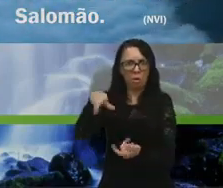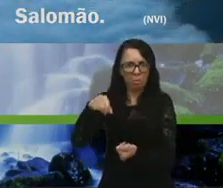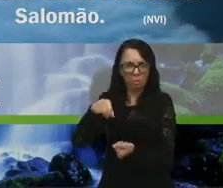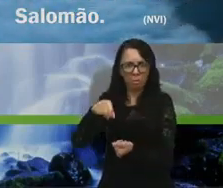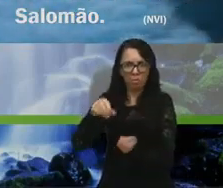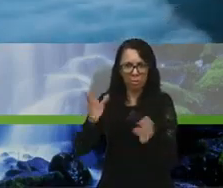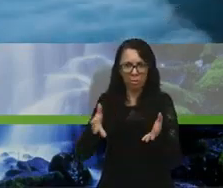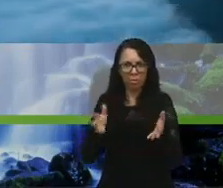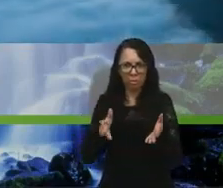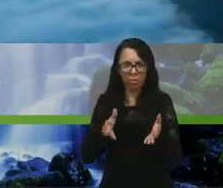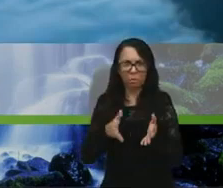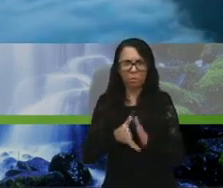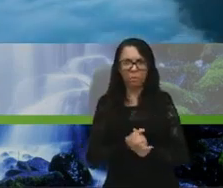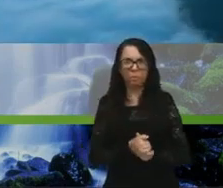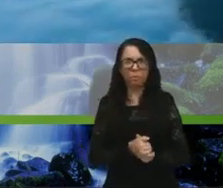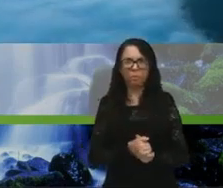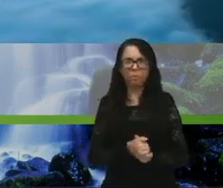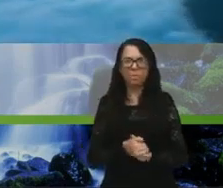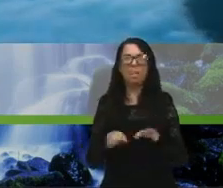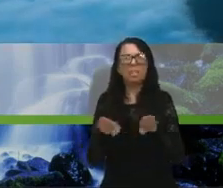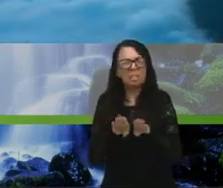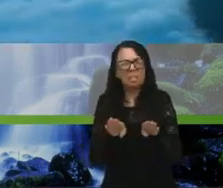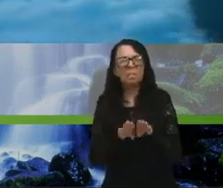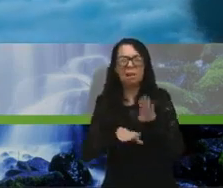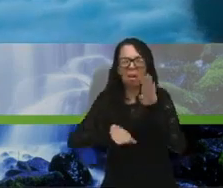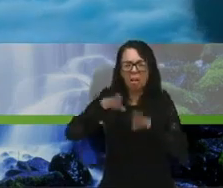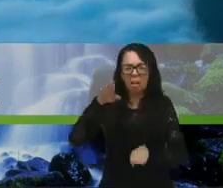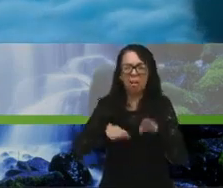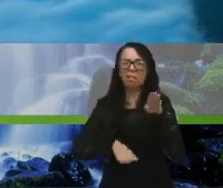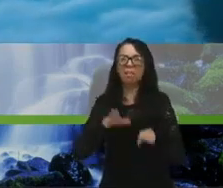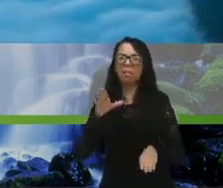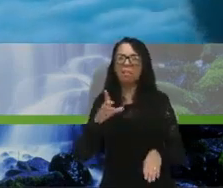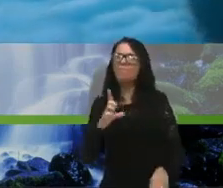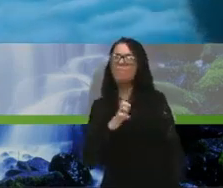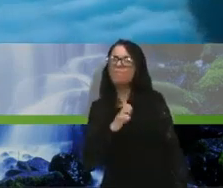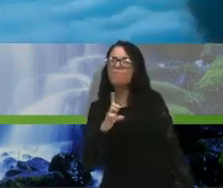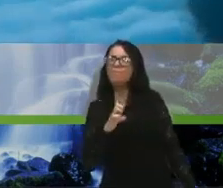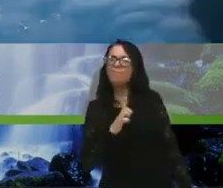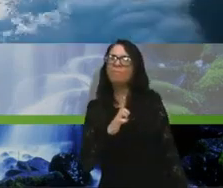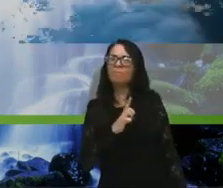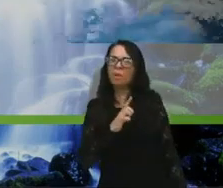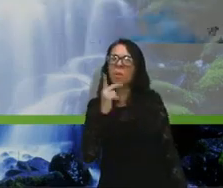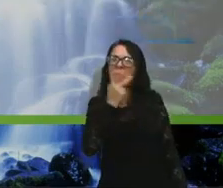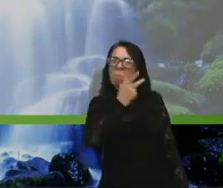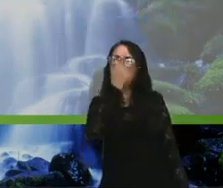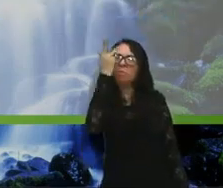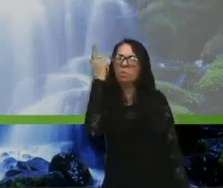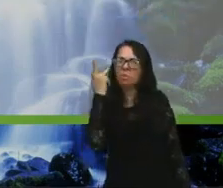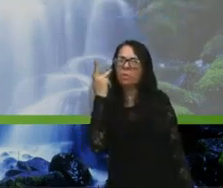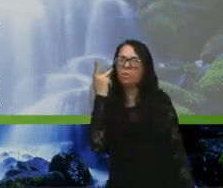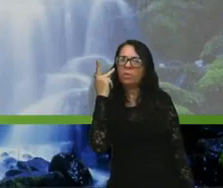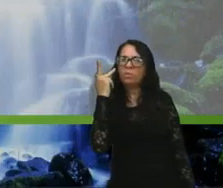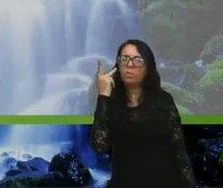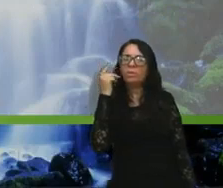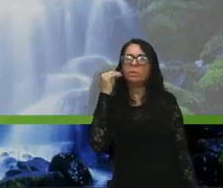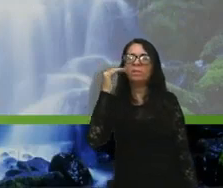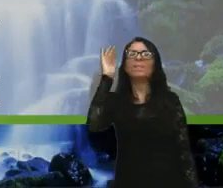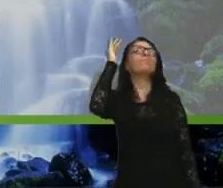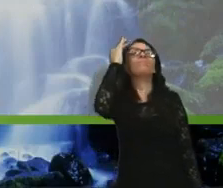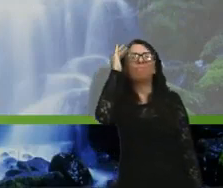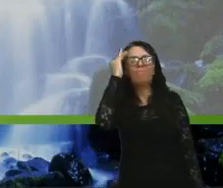amor, numa comunidade aonde deve se exercer a bondade,